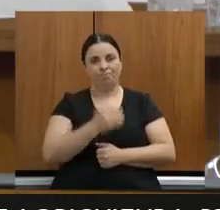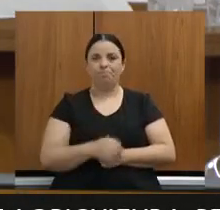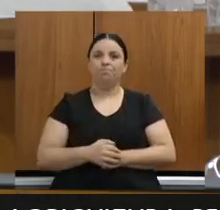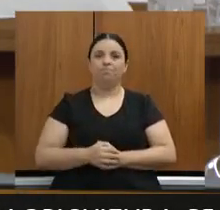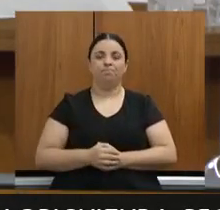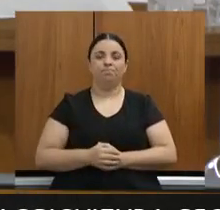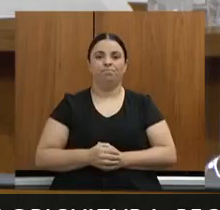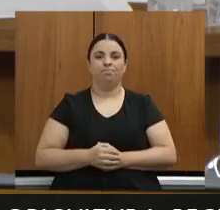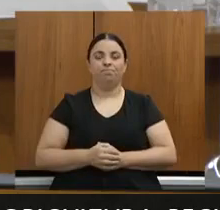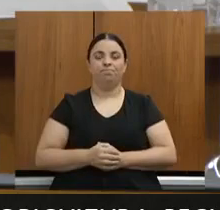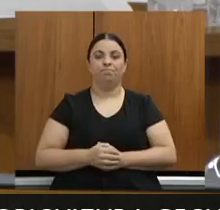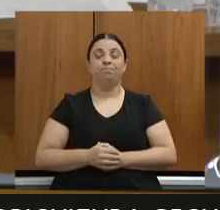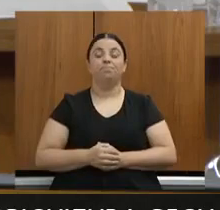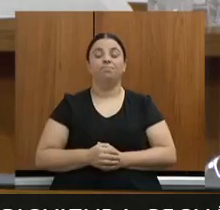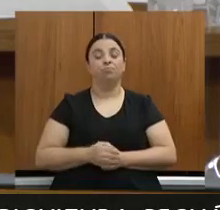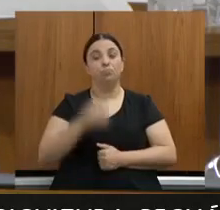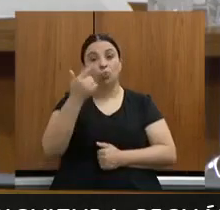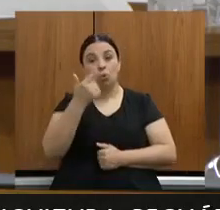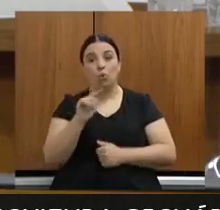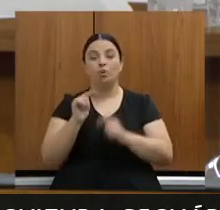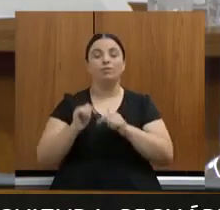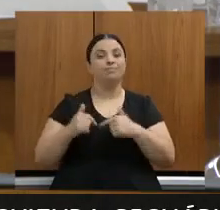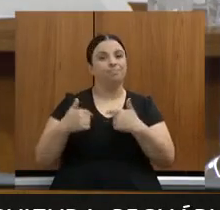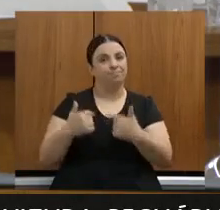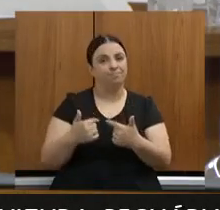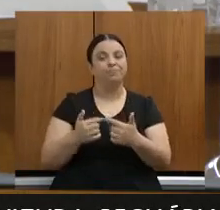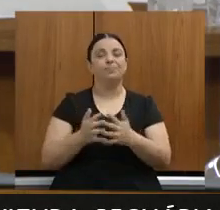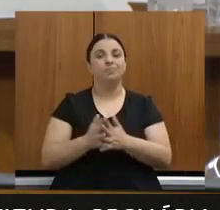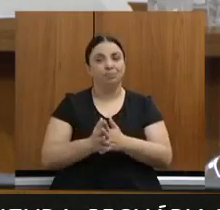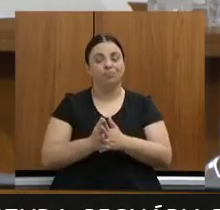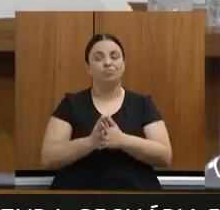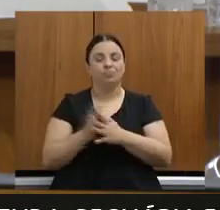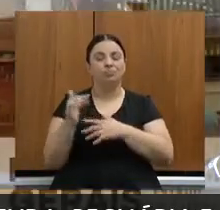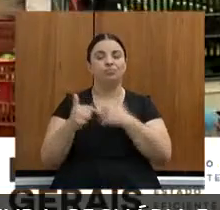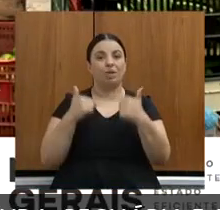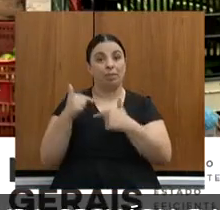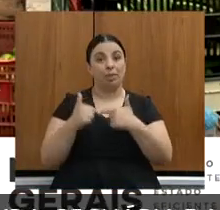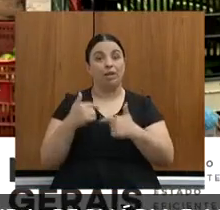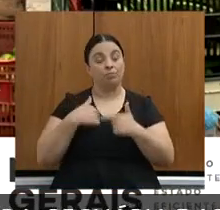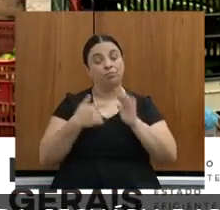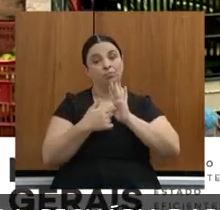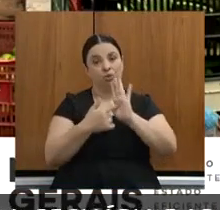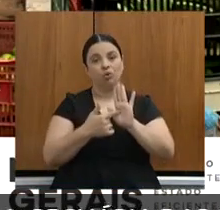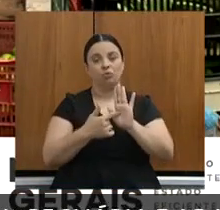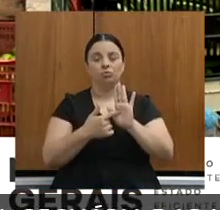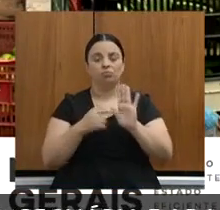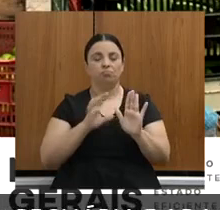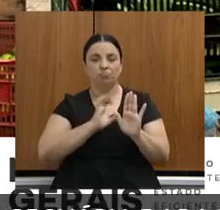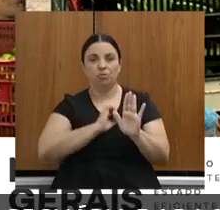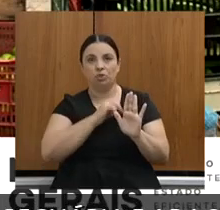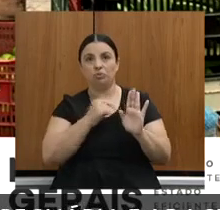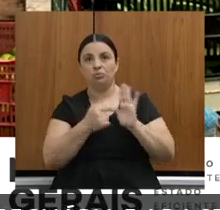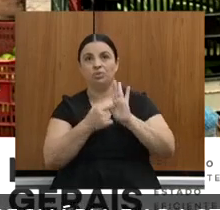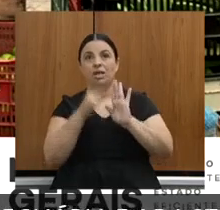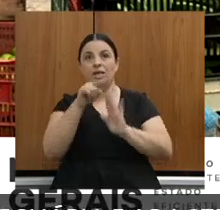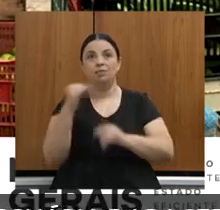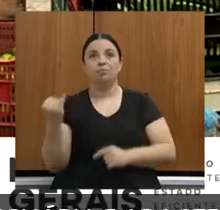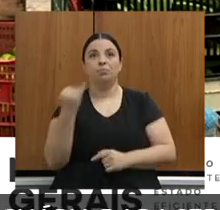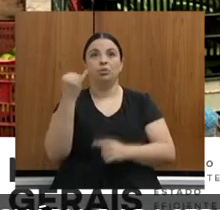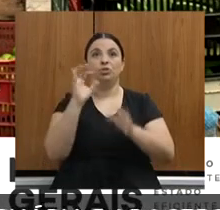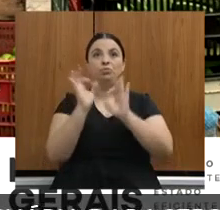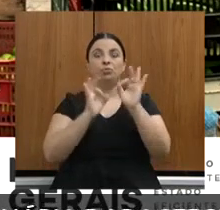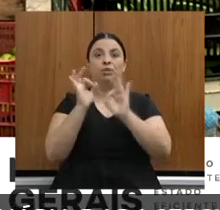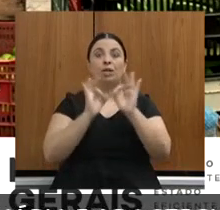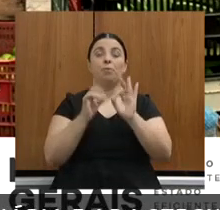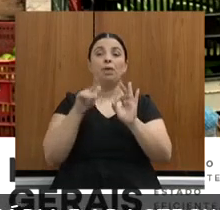Oi Júlia Mas algumas ações que eu sempre gosto de trazer aqui esse importante programa que é o